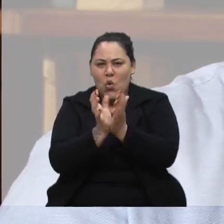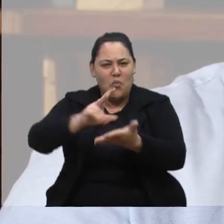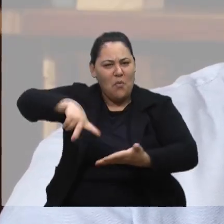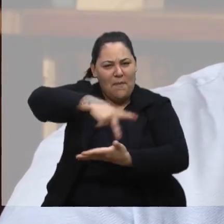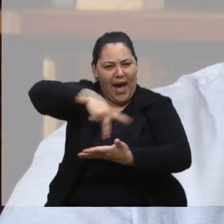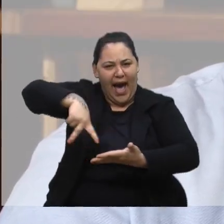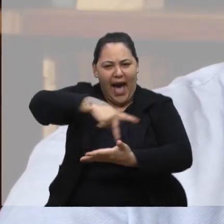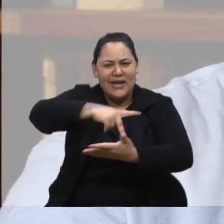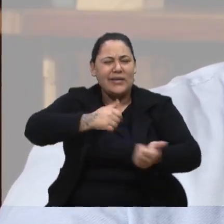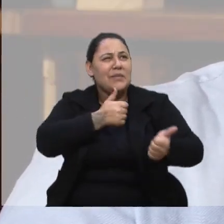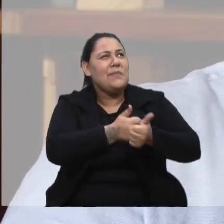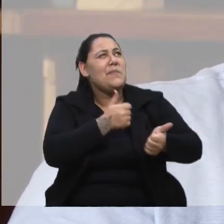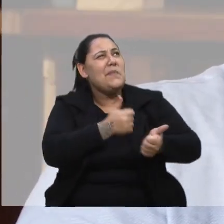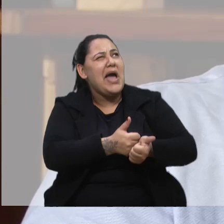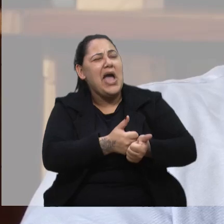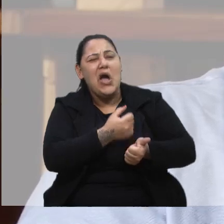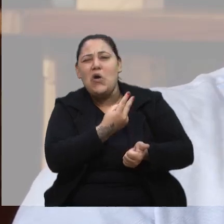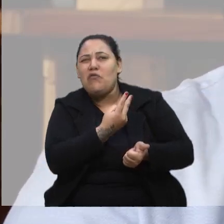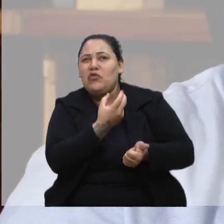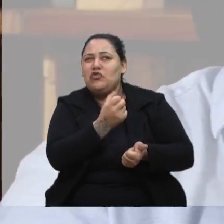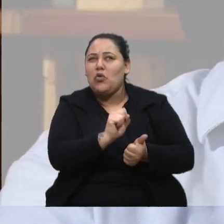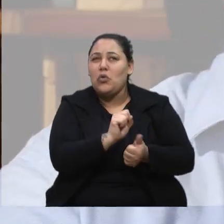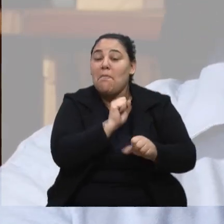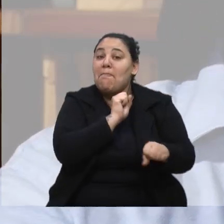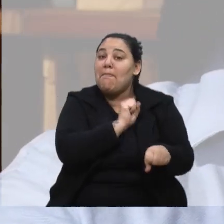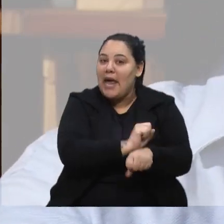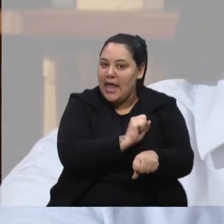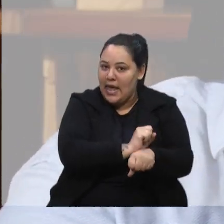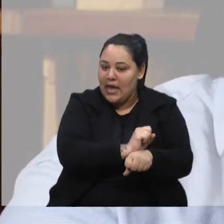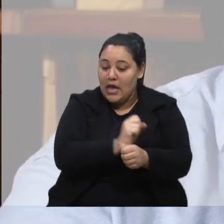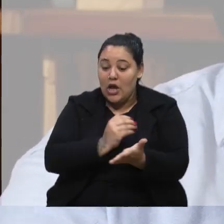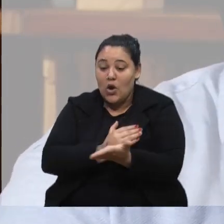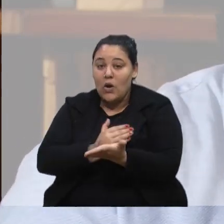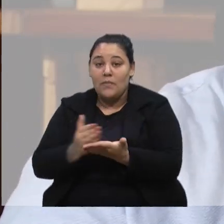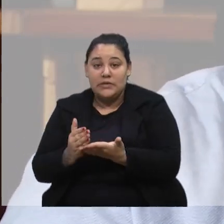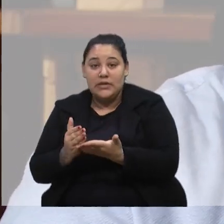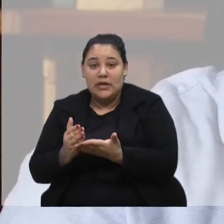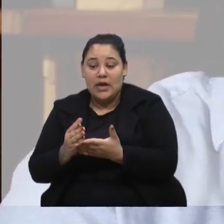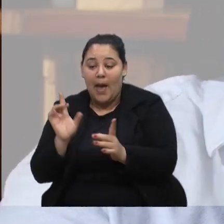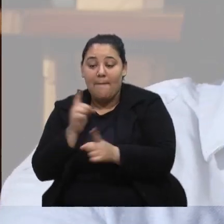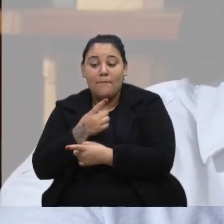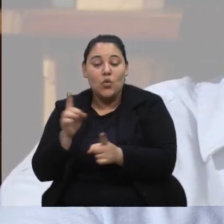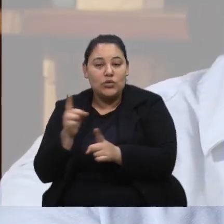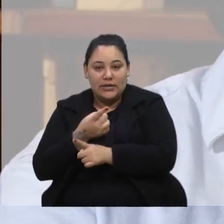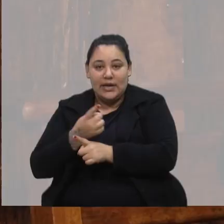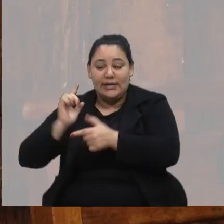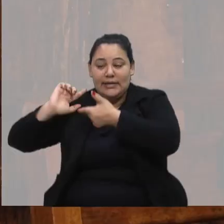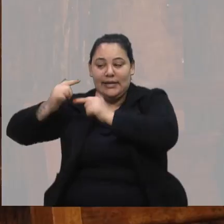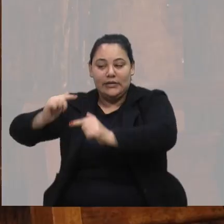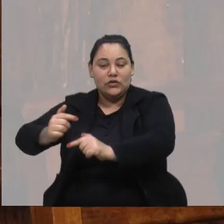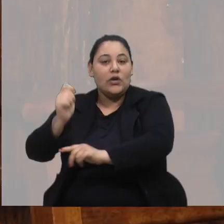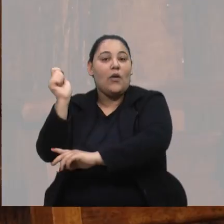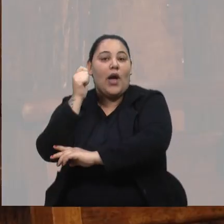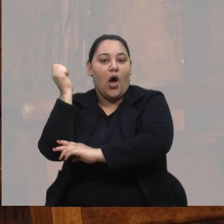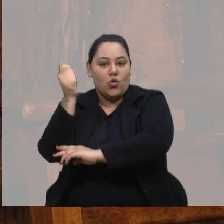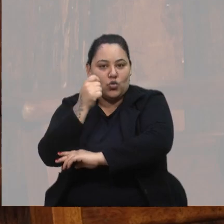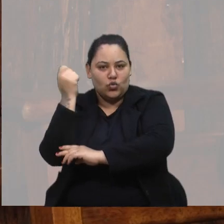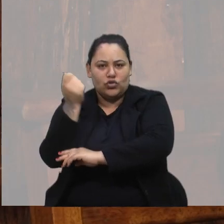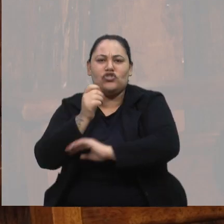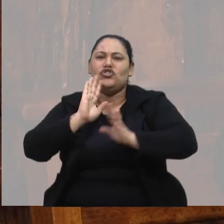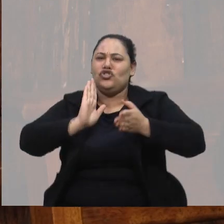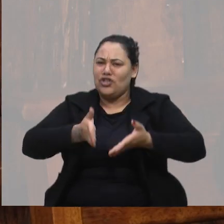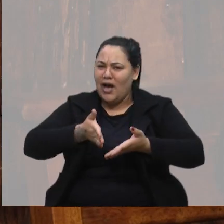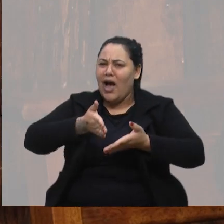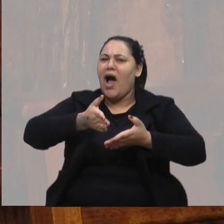Aproximadamente aos 28, 29 anos eu parei do baile e daí eu comecei a música nativista, que é a música que eu faço hoje, né? Toquei com grandes nomes,